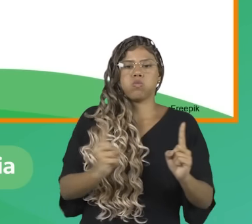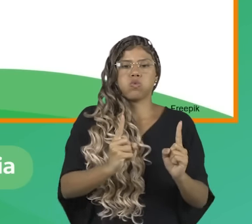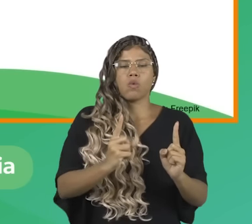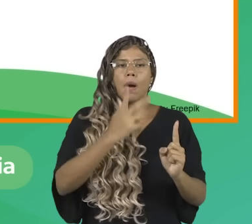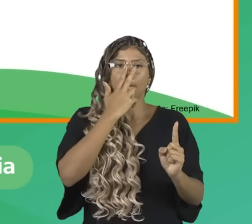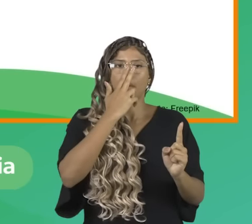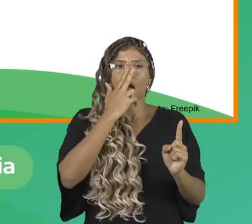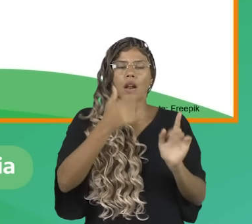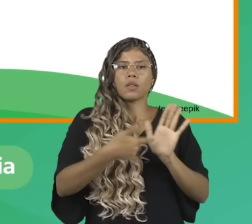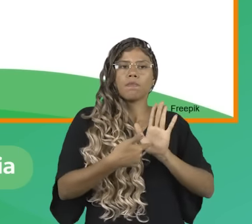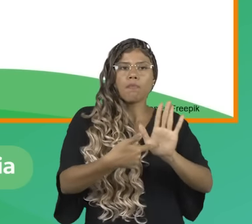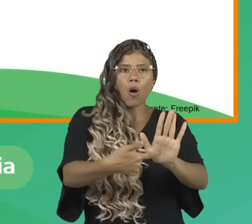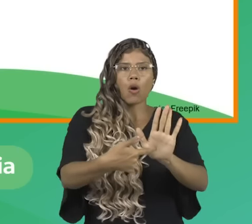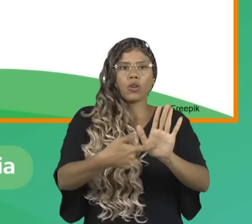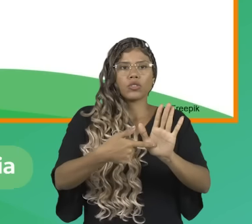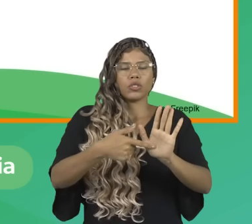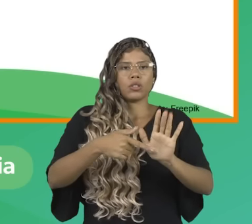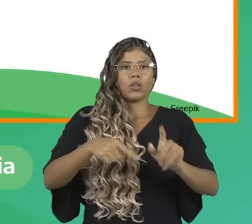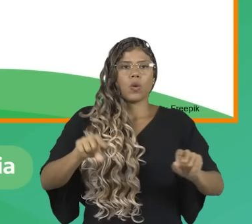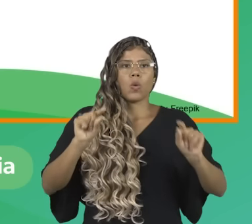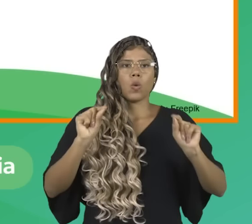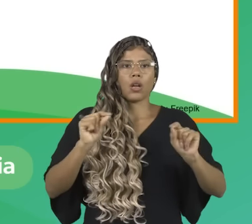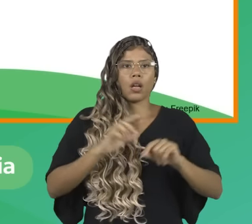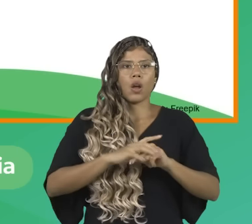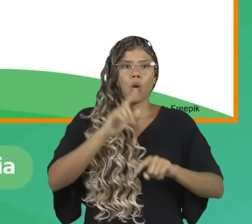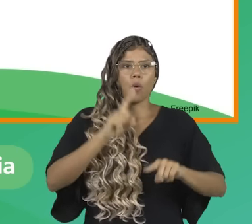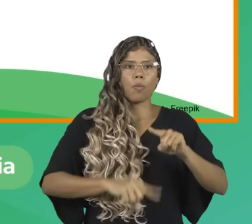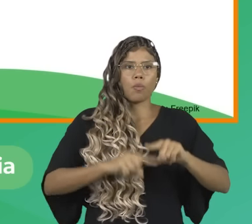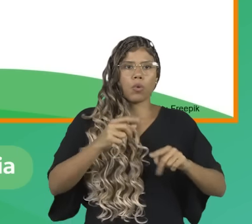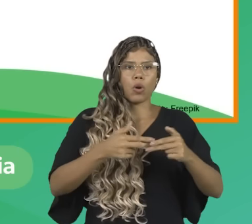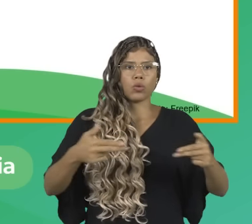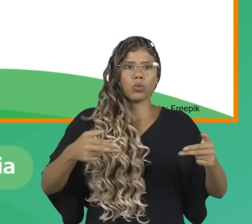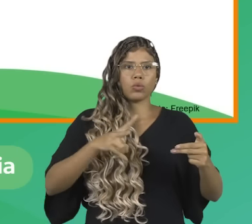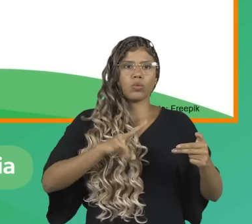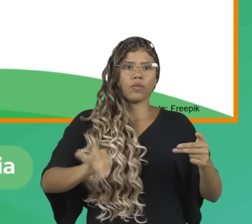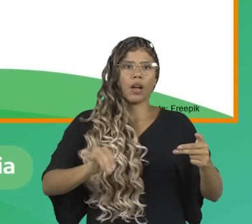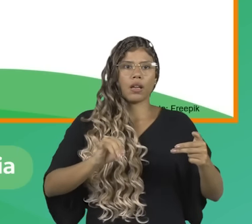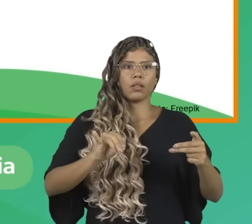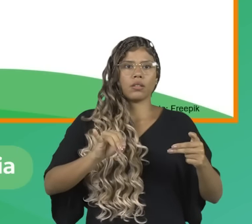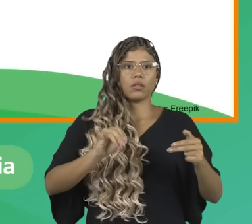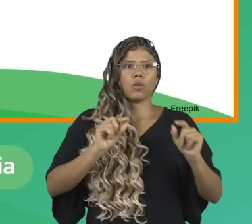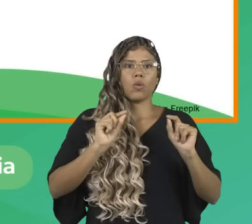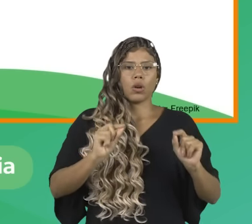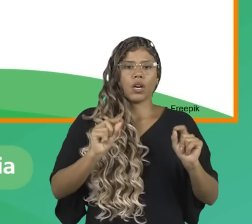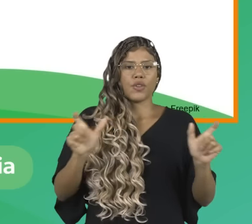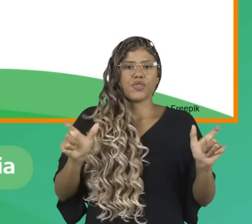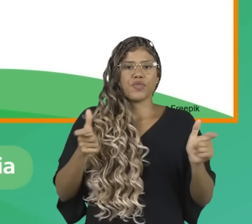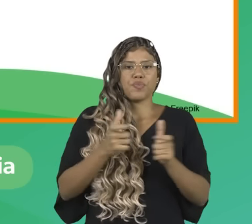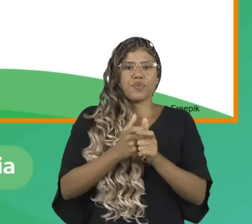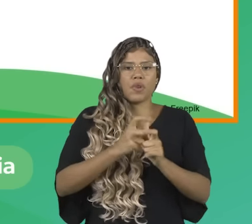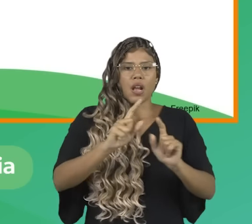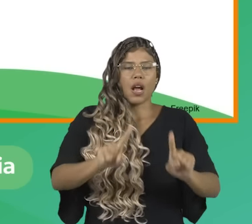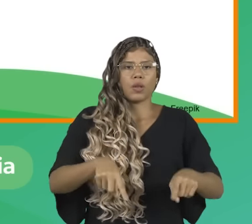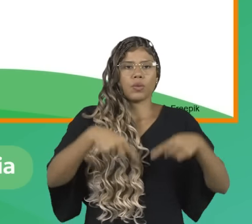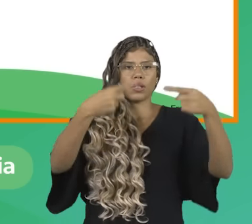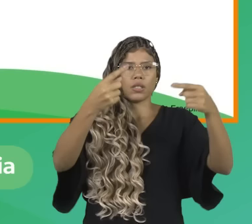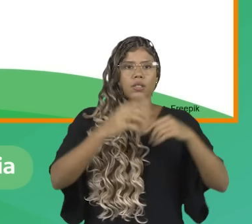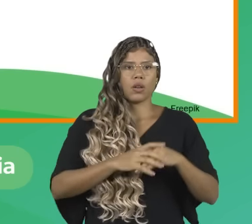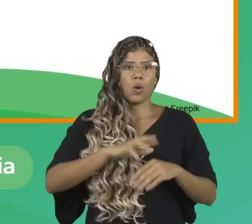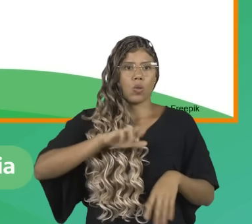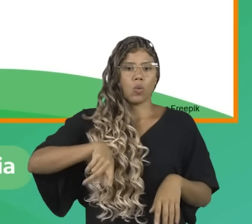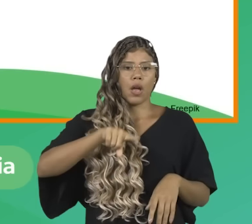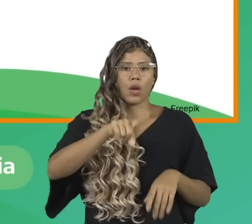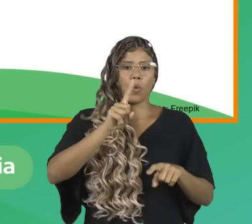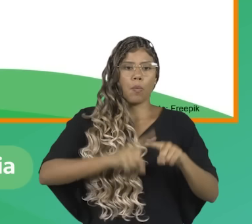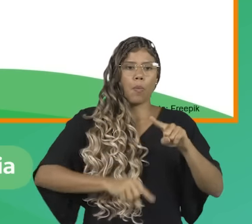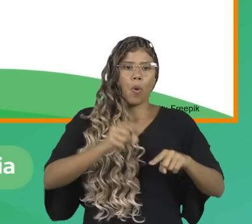declarando que aquele produto vai receber menos atualizações. Isso significa, não é que aquele produto tenha menos condições, porque o nível